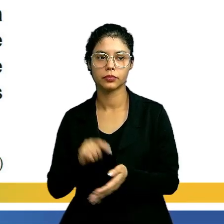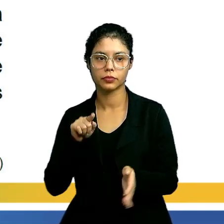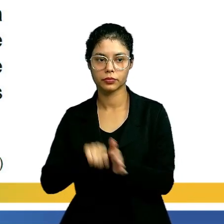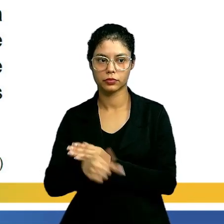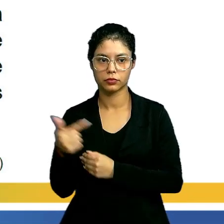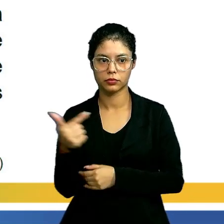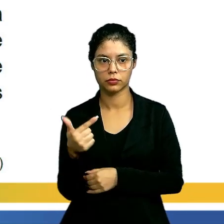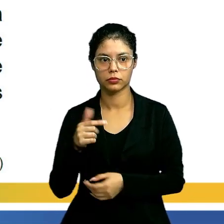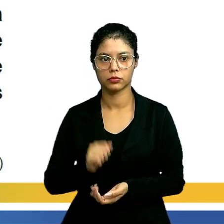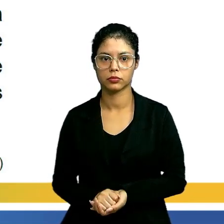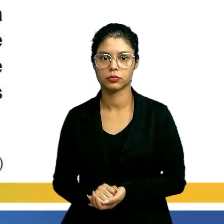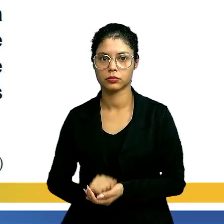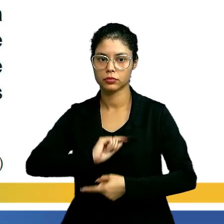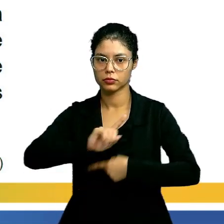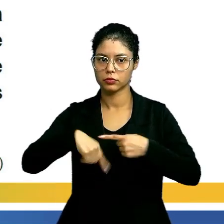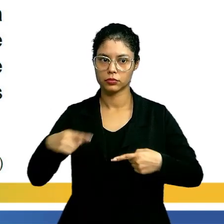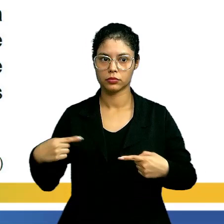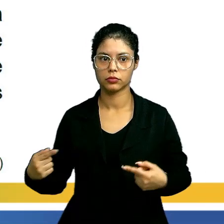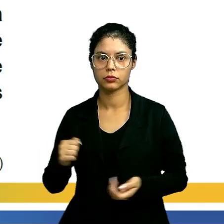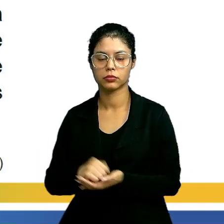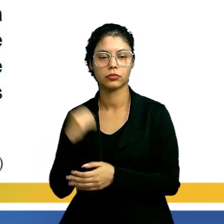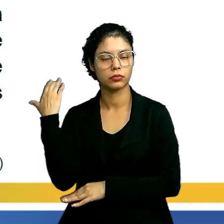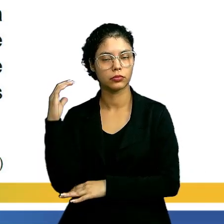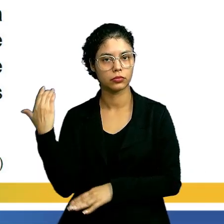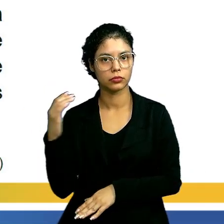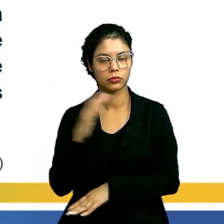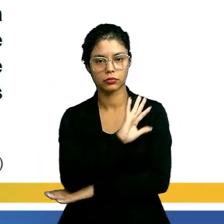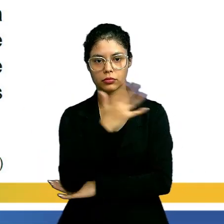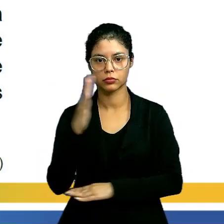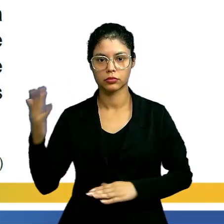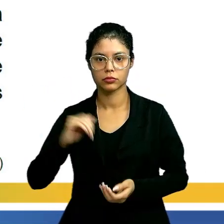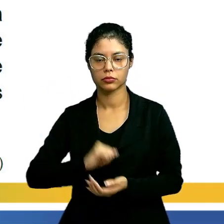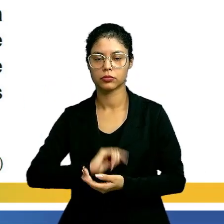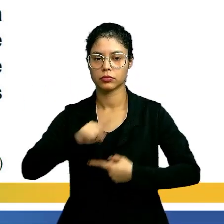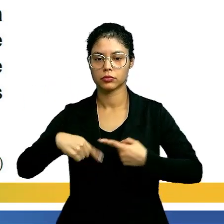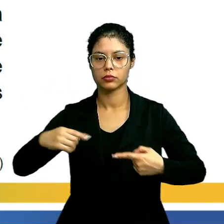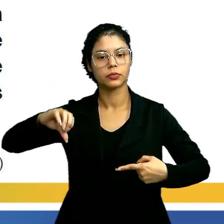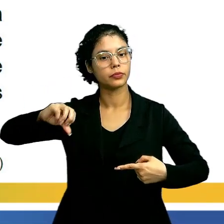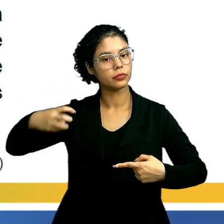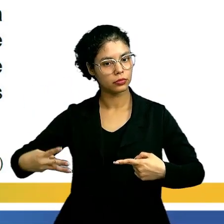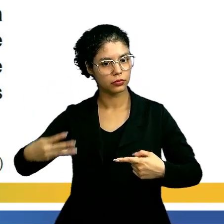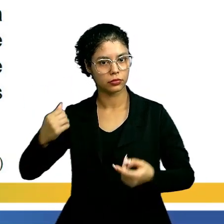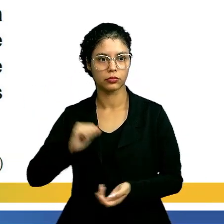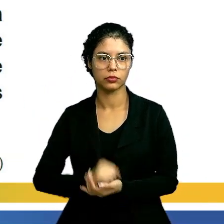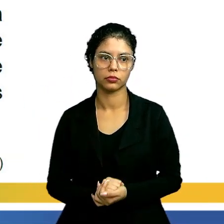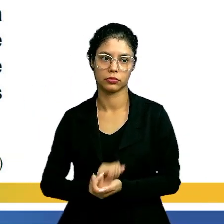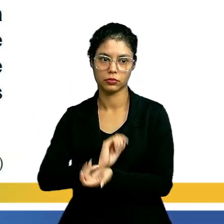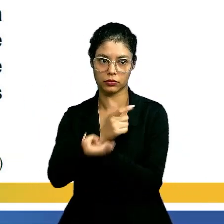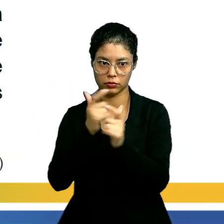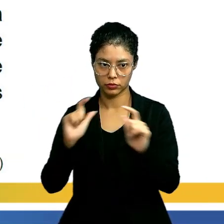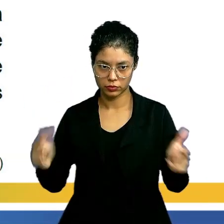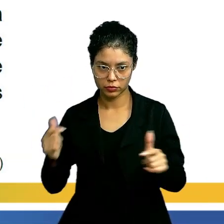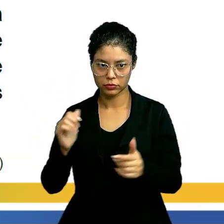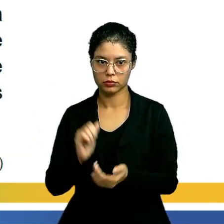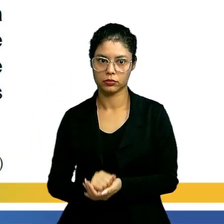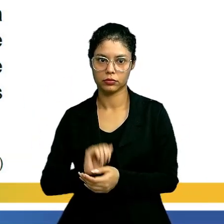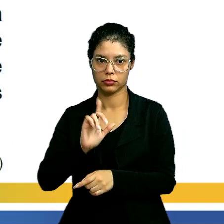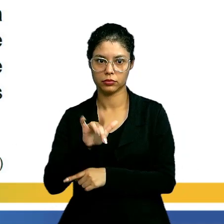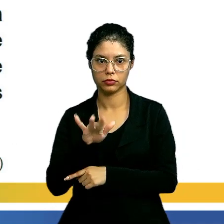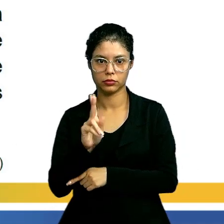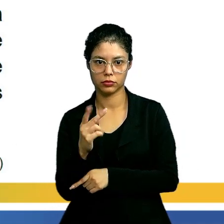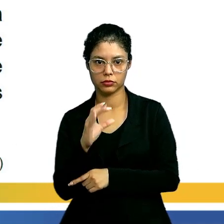Questão 2, agora do livro da Prova Enem, Ciência da Natureza, primeiro ano, página 93. O Grande Colisor de Hadrons,